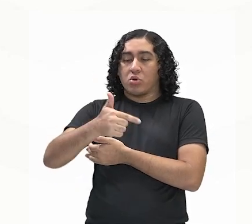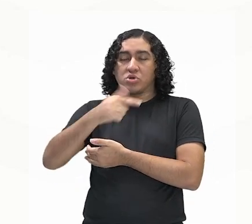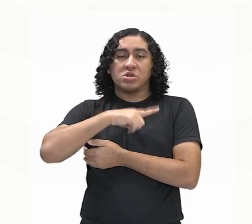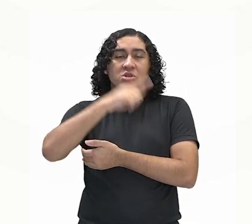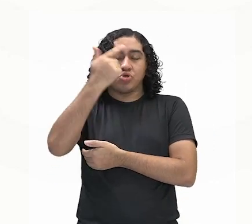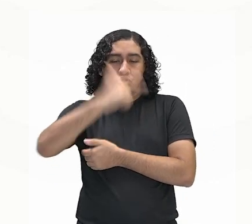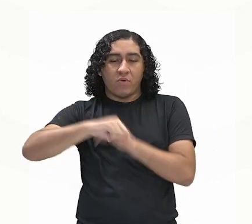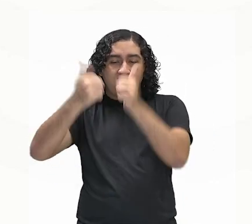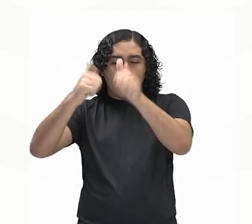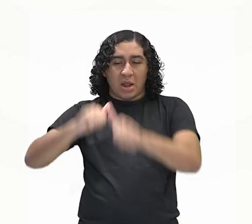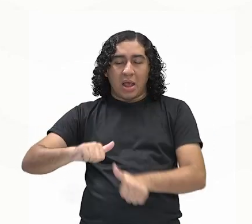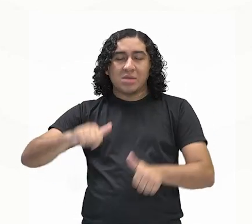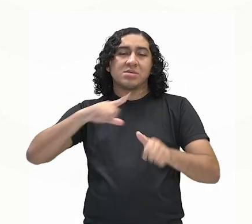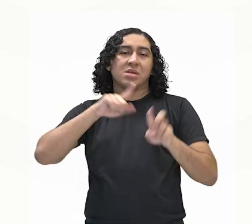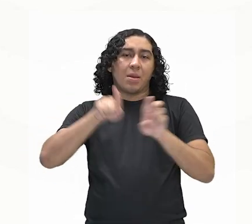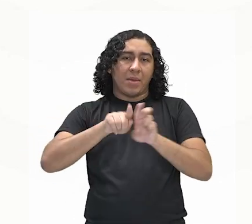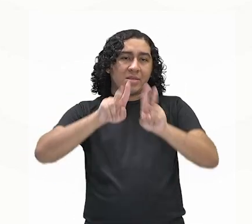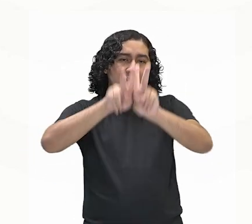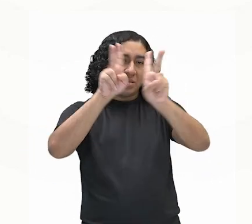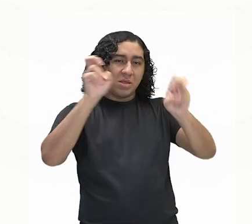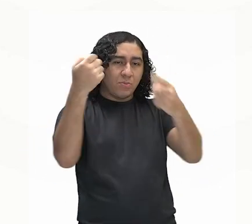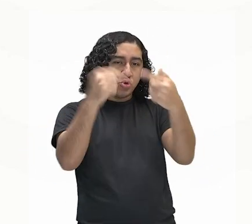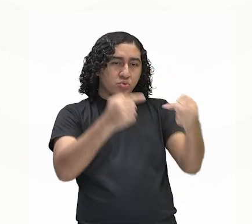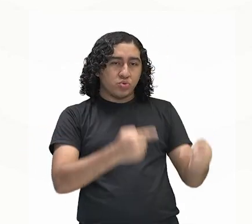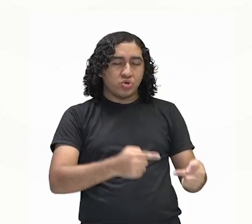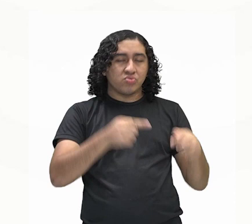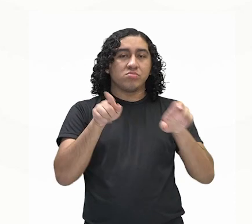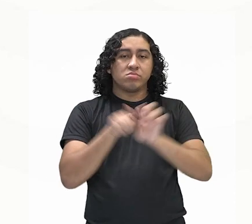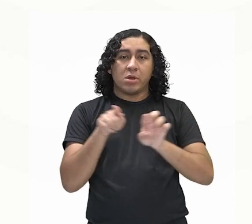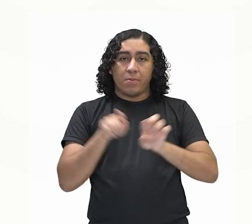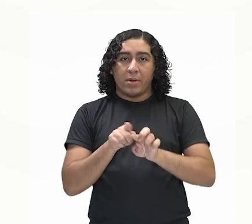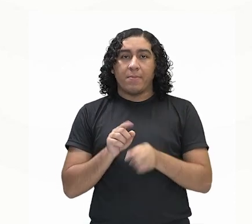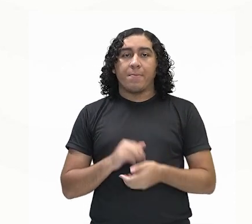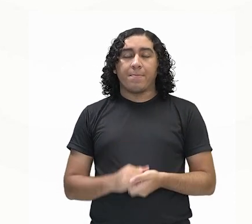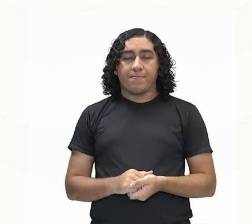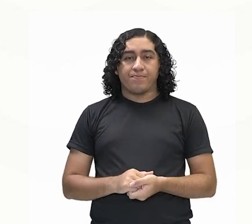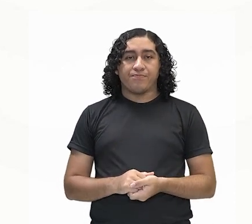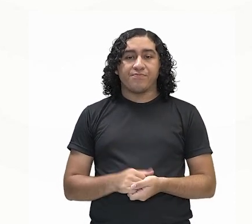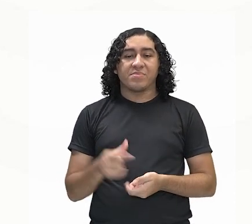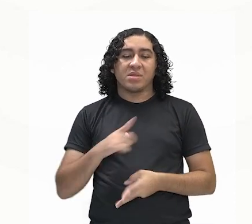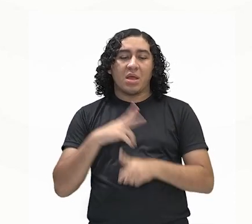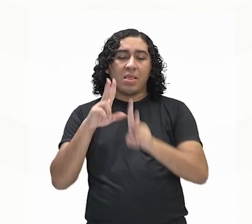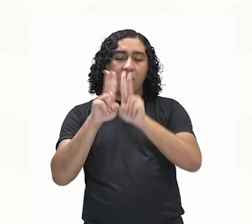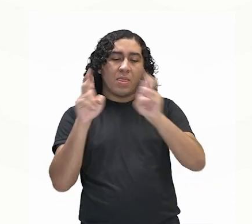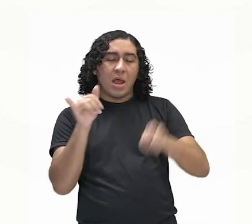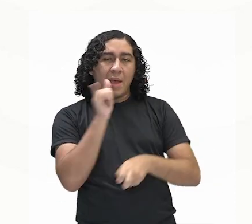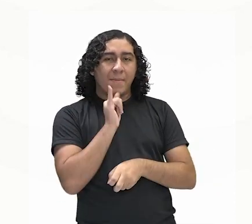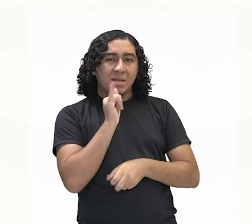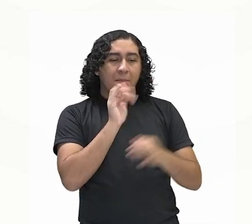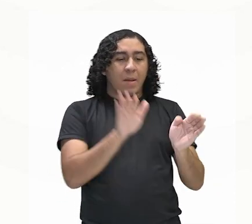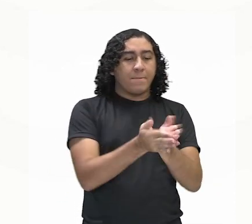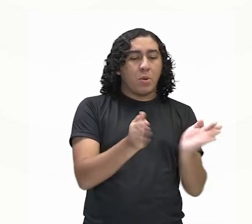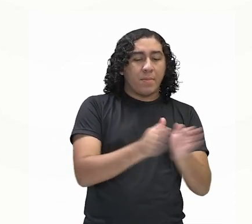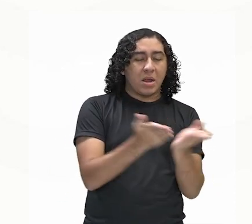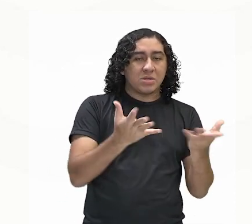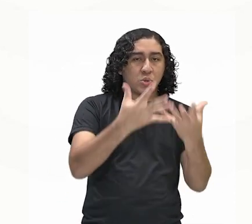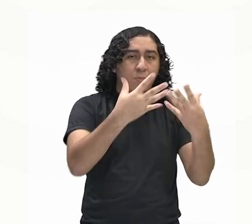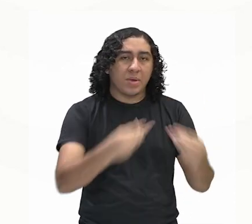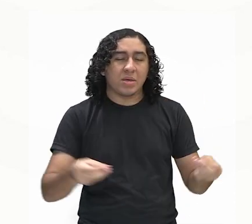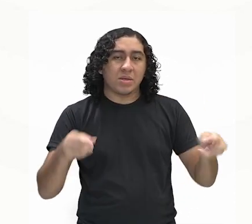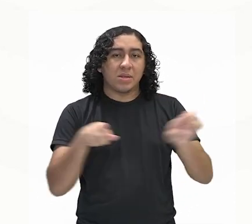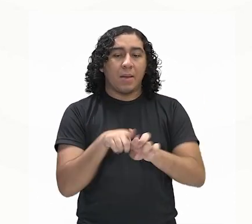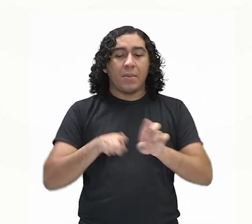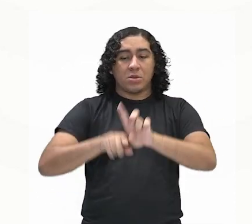buscavam ali o desenvolvimento sustentável e tinham ali temas como erradicação da pobreza, mudança no padrão de